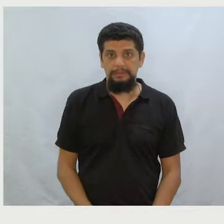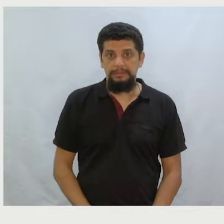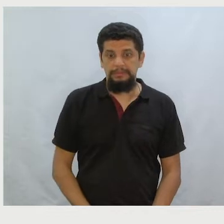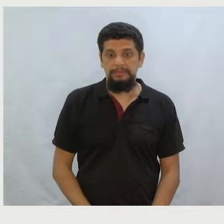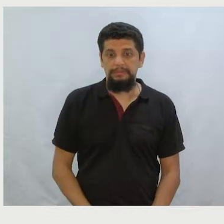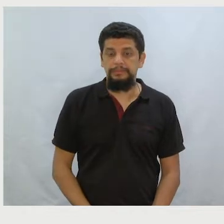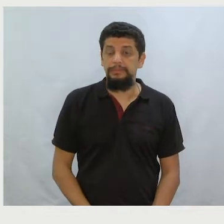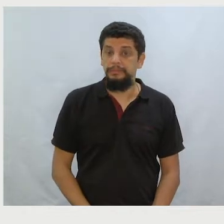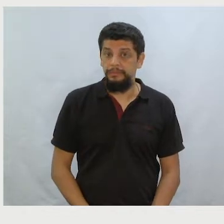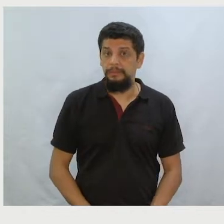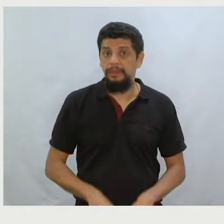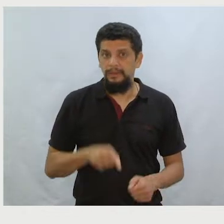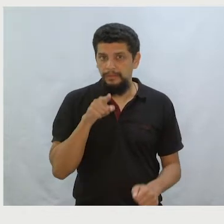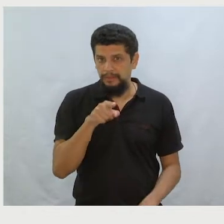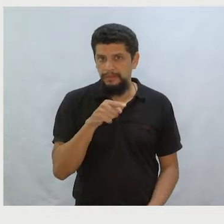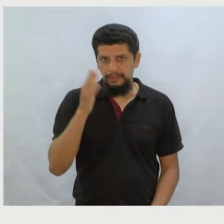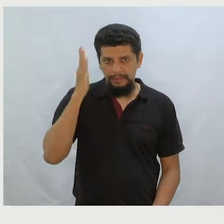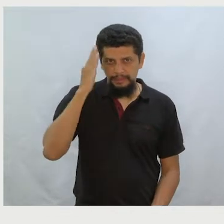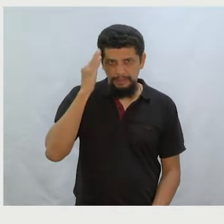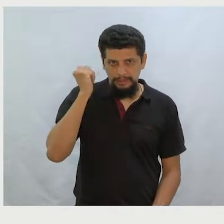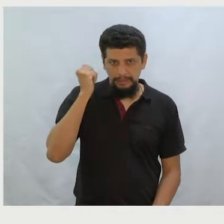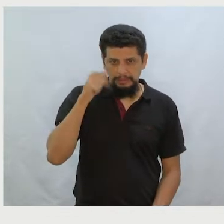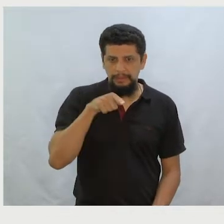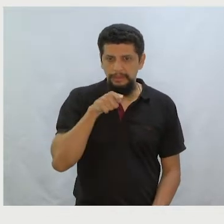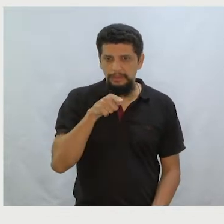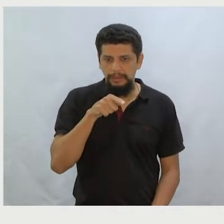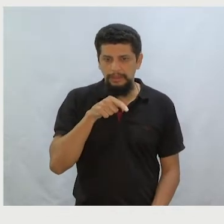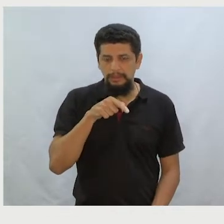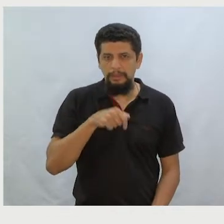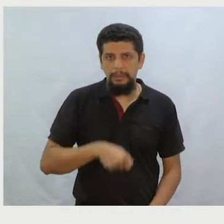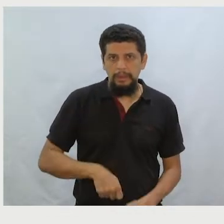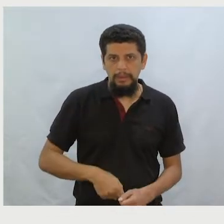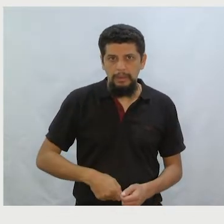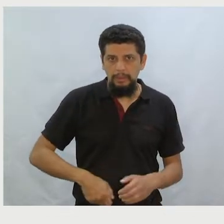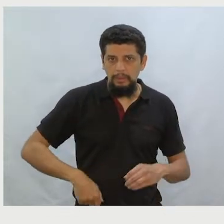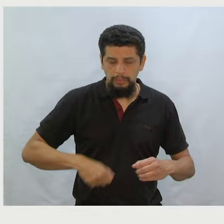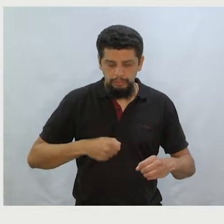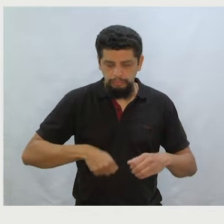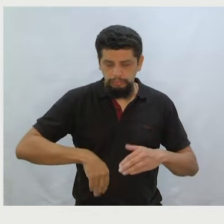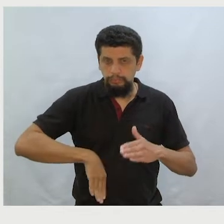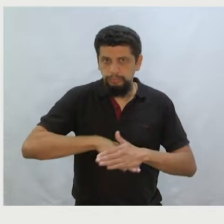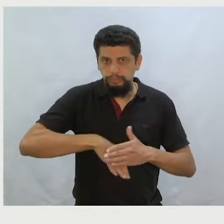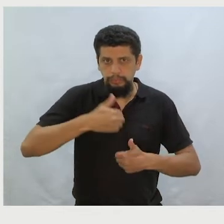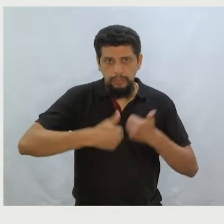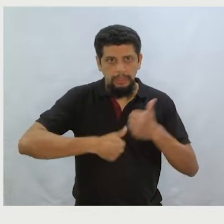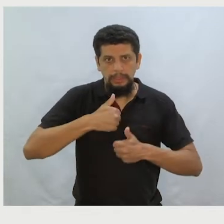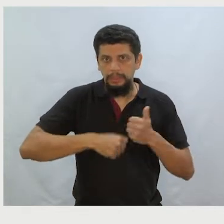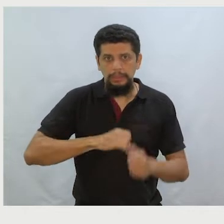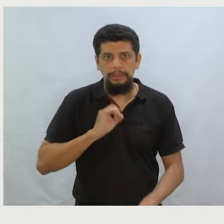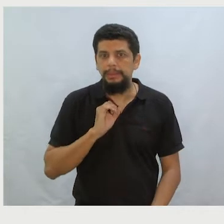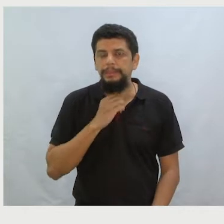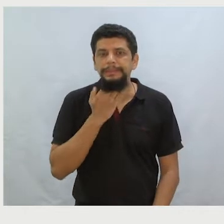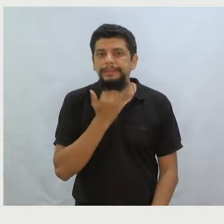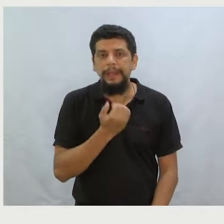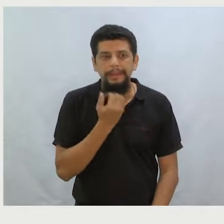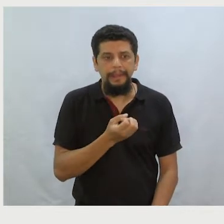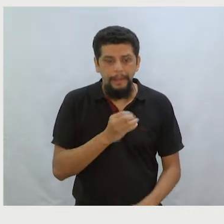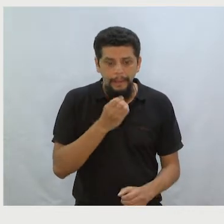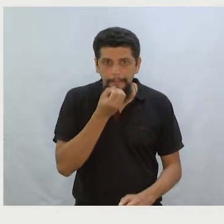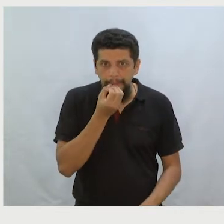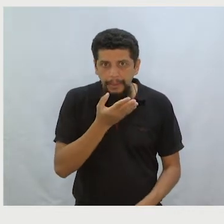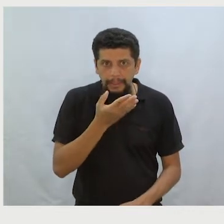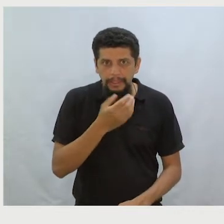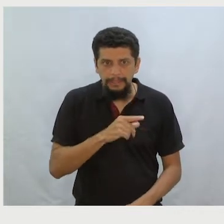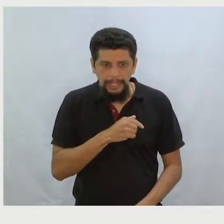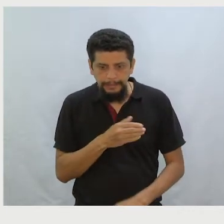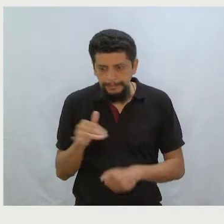melhores amigos da turma você sabe o que você sabe que para jogar futebol Não adianta só ser bom de bola